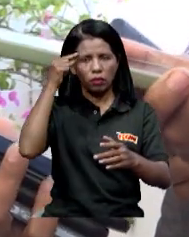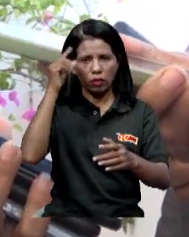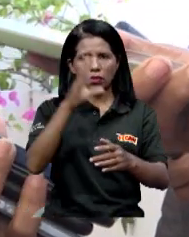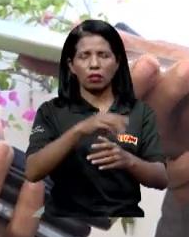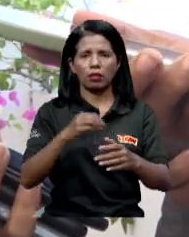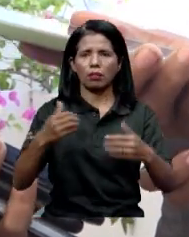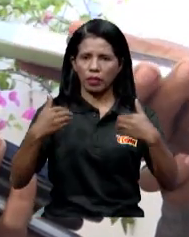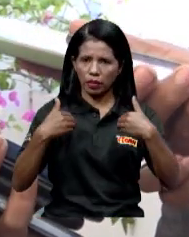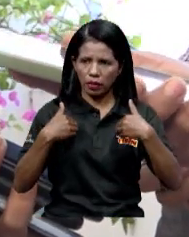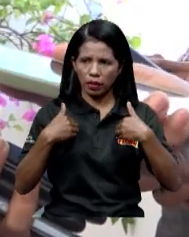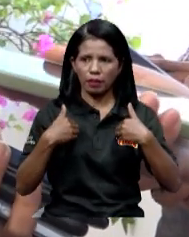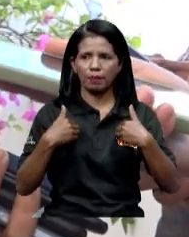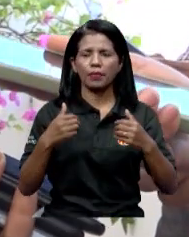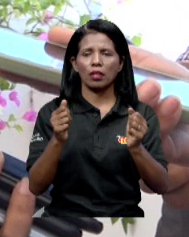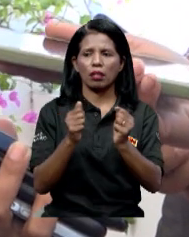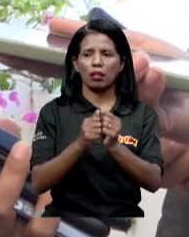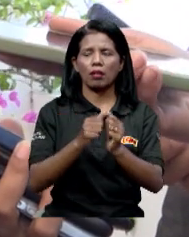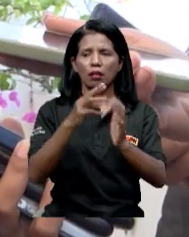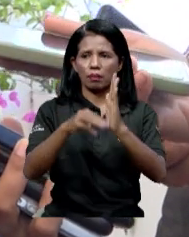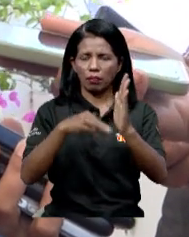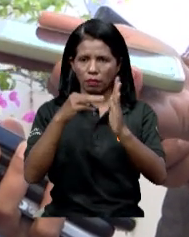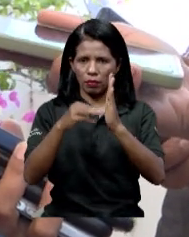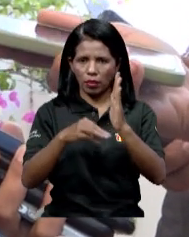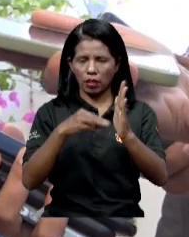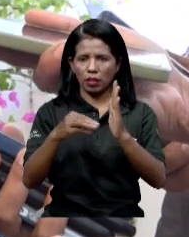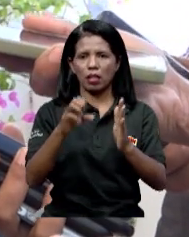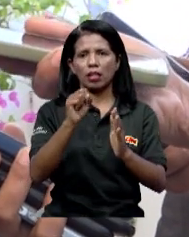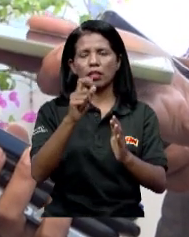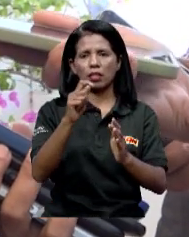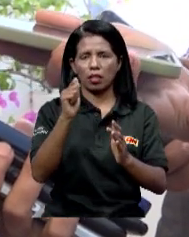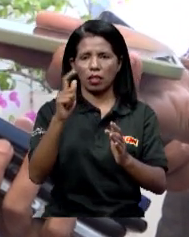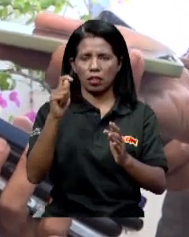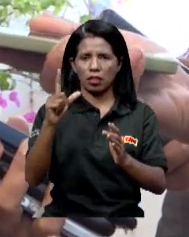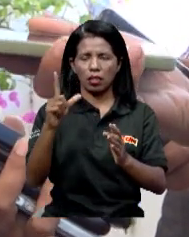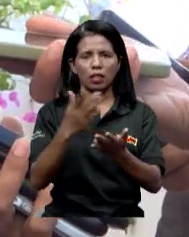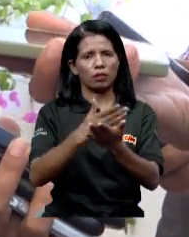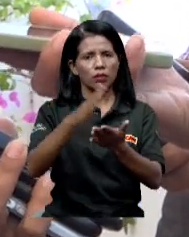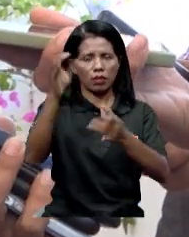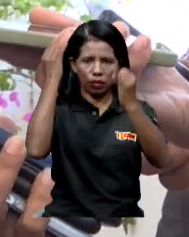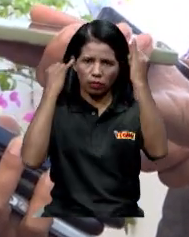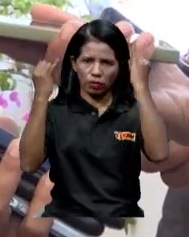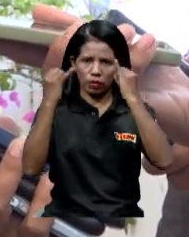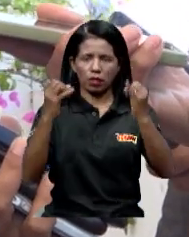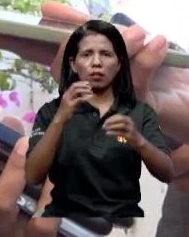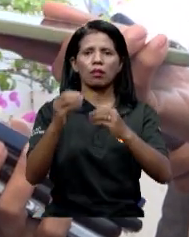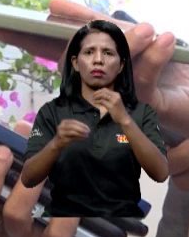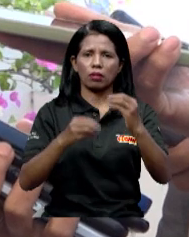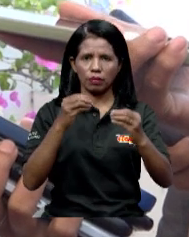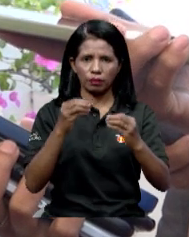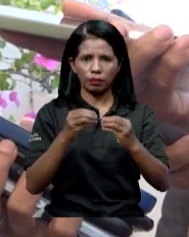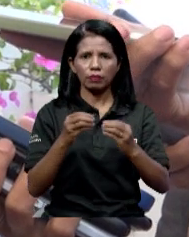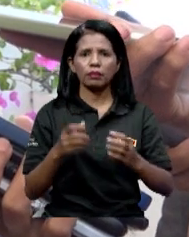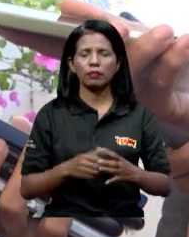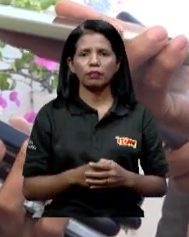nebe ia ho media estatal atubel dissemina informação nebe Konaba